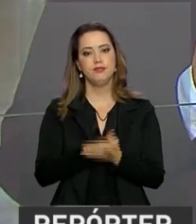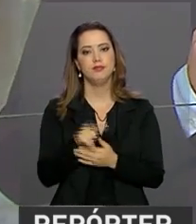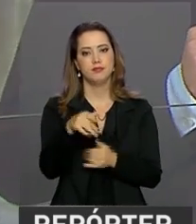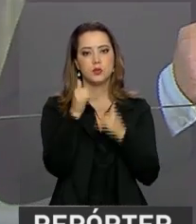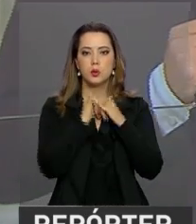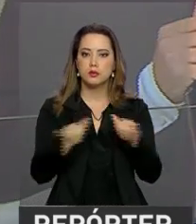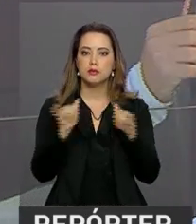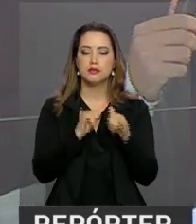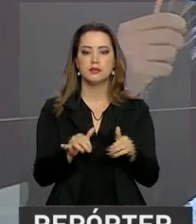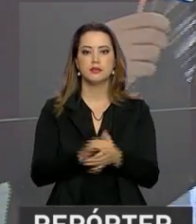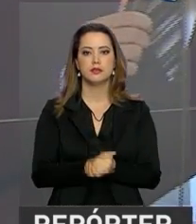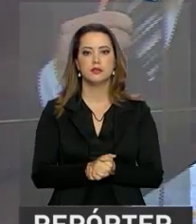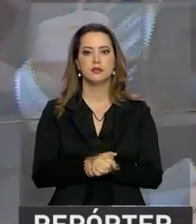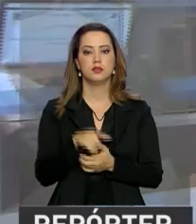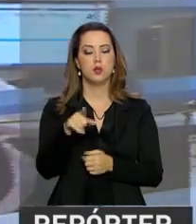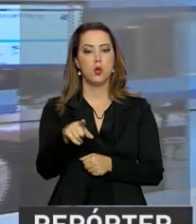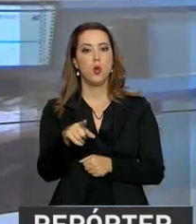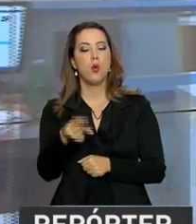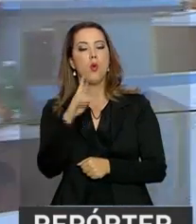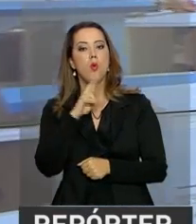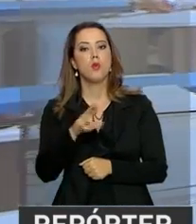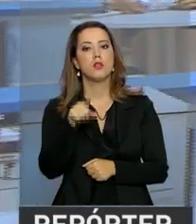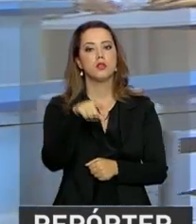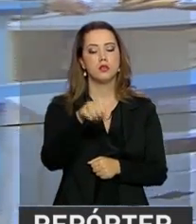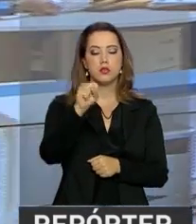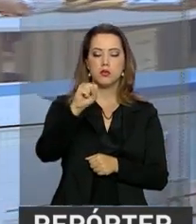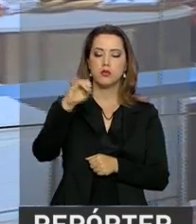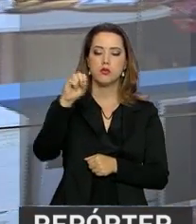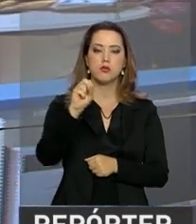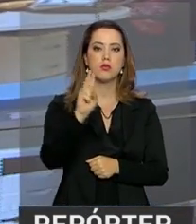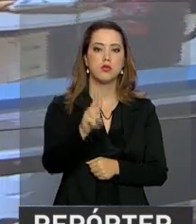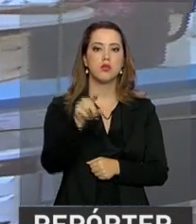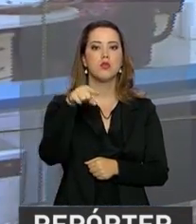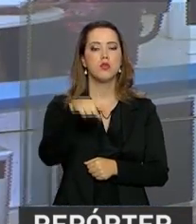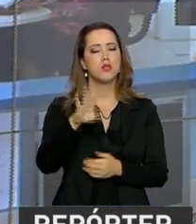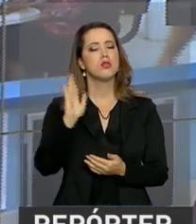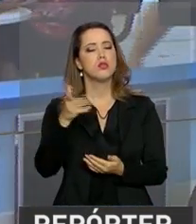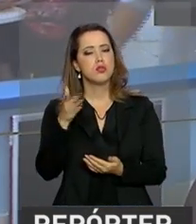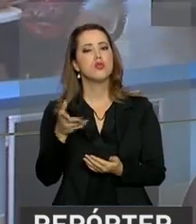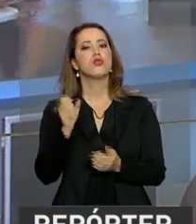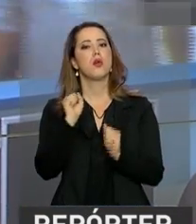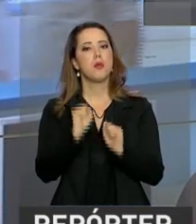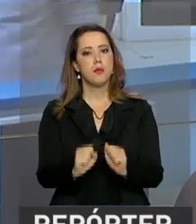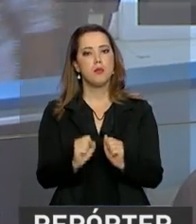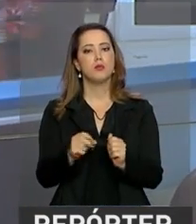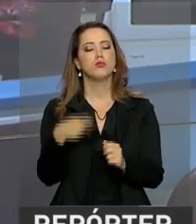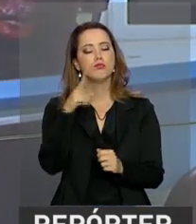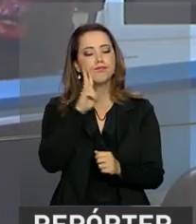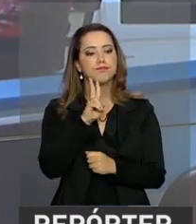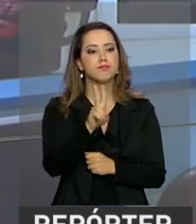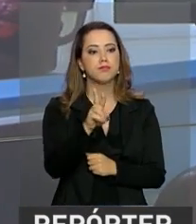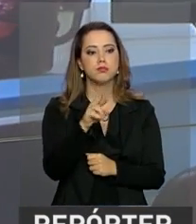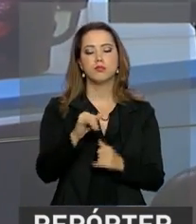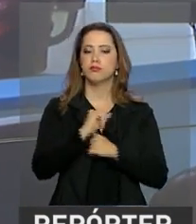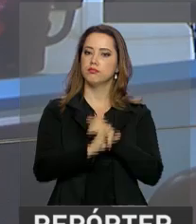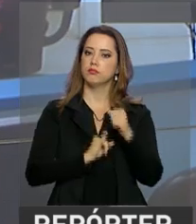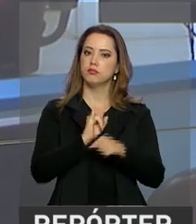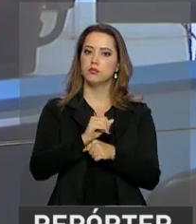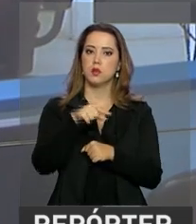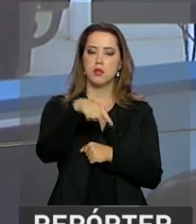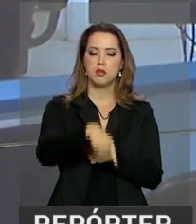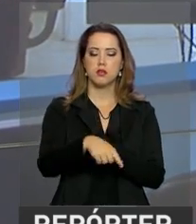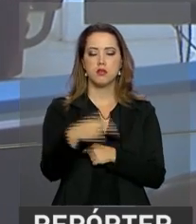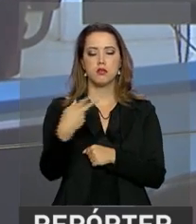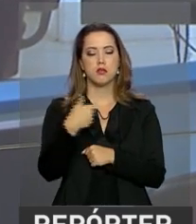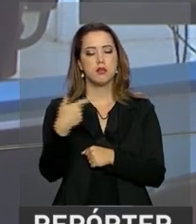suas informações os resultados do czu sistema de seleção unificada já podem ser consultados na internet nesta segunda